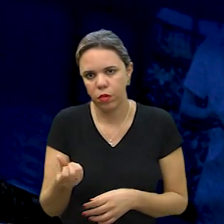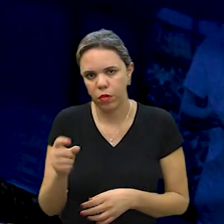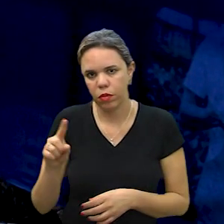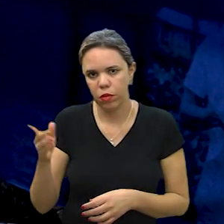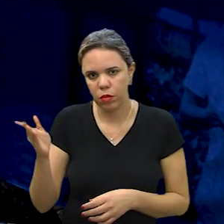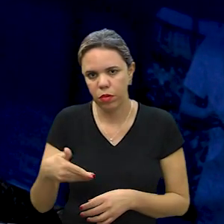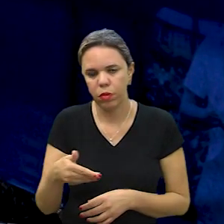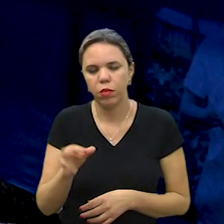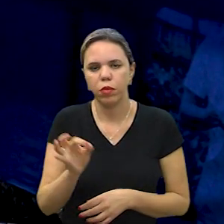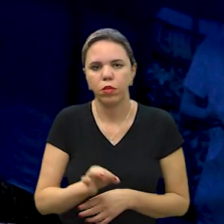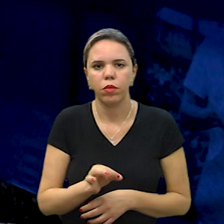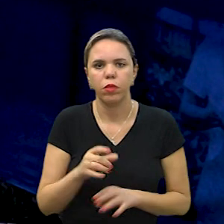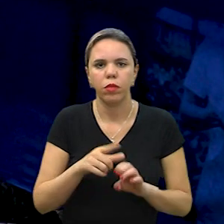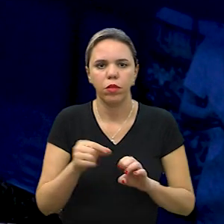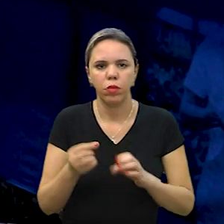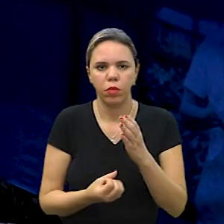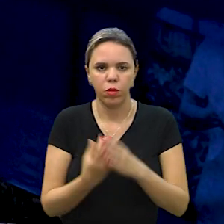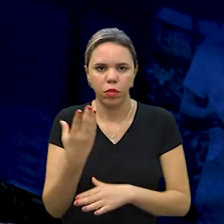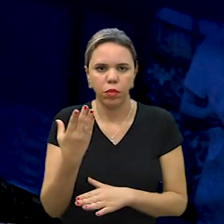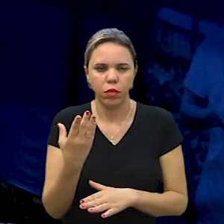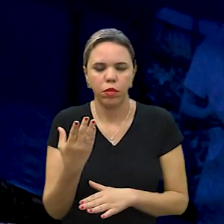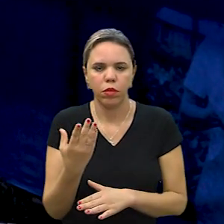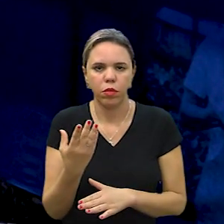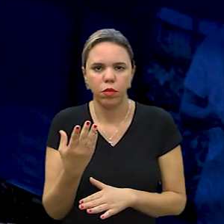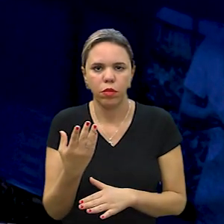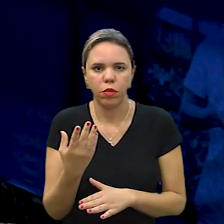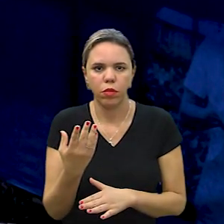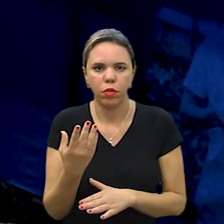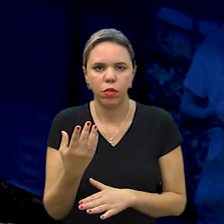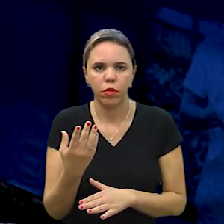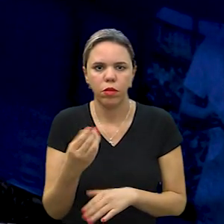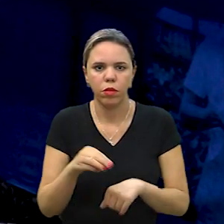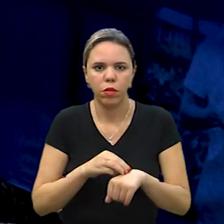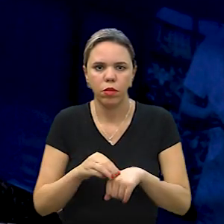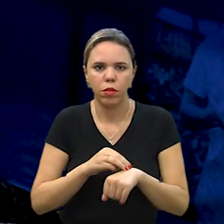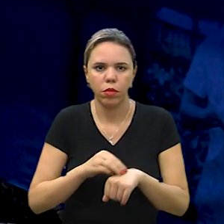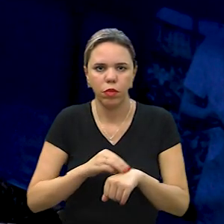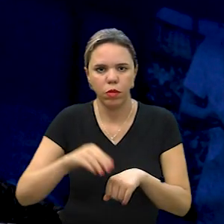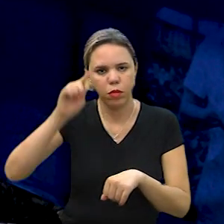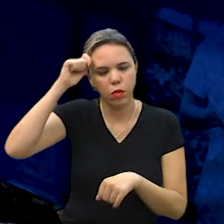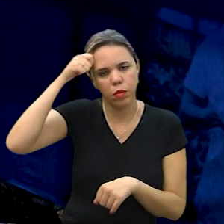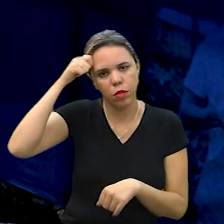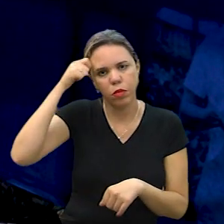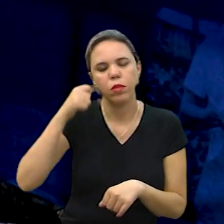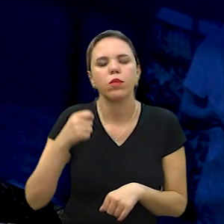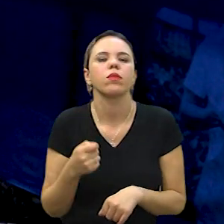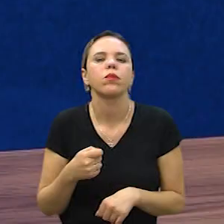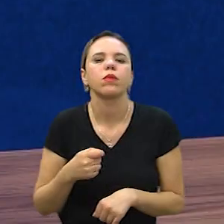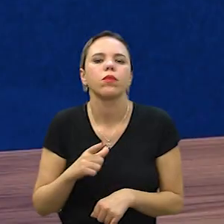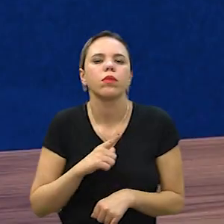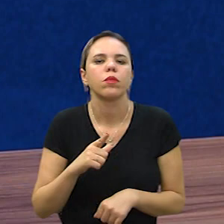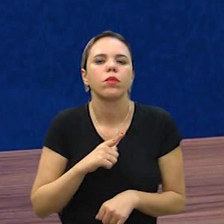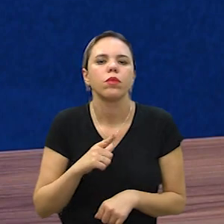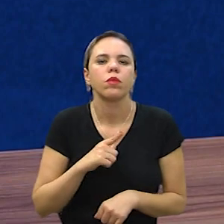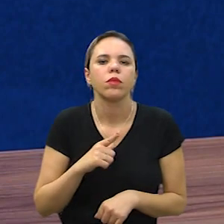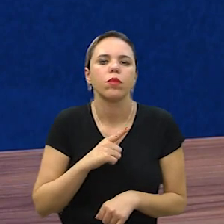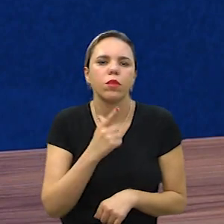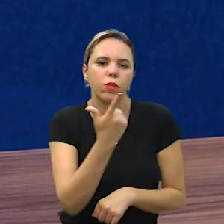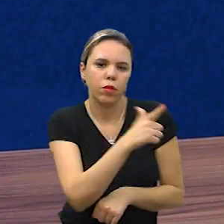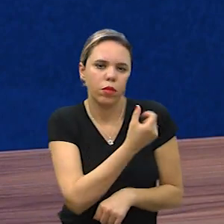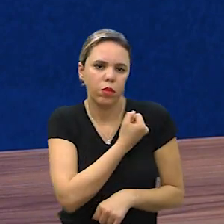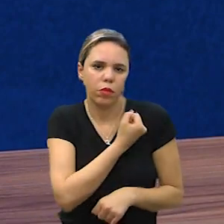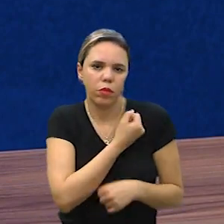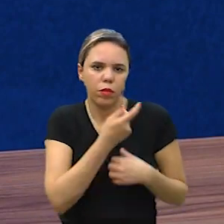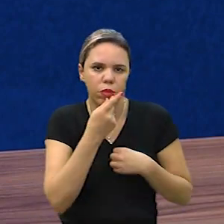e 16,5% dos empreendedores estabelecidos como pardos ou pretos. A gente tem ainda